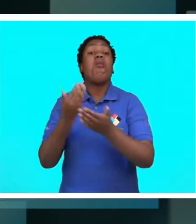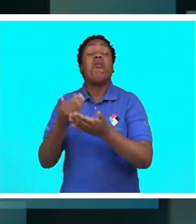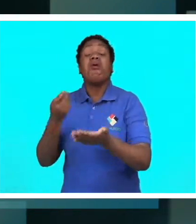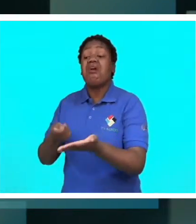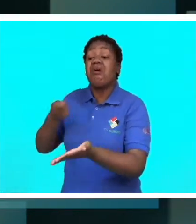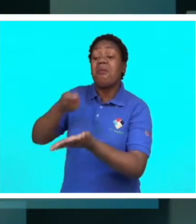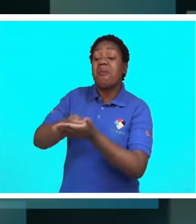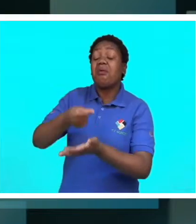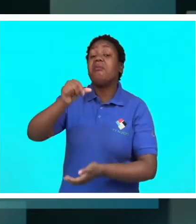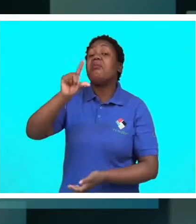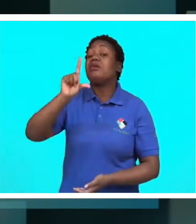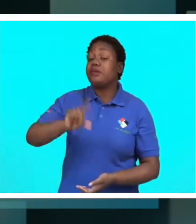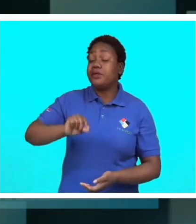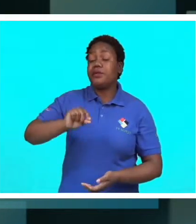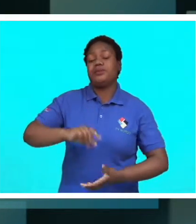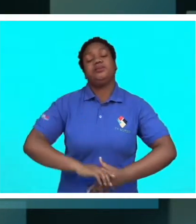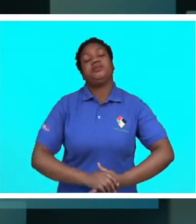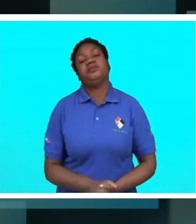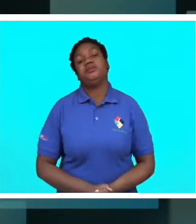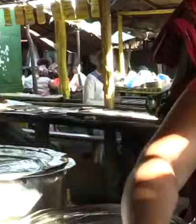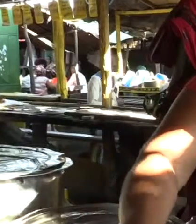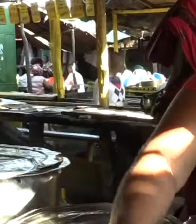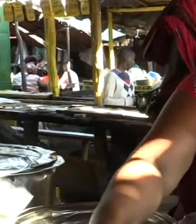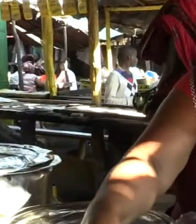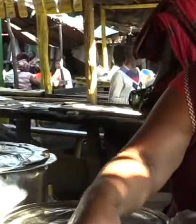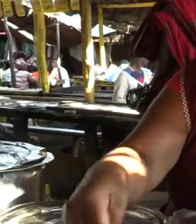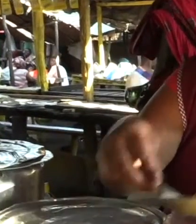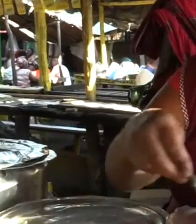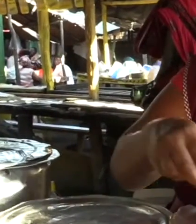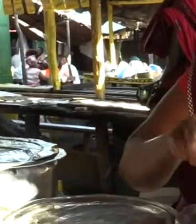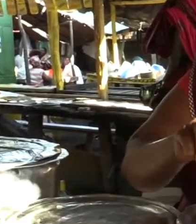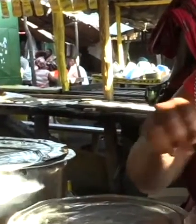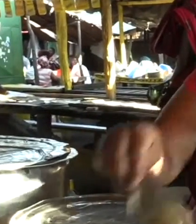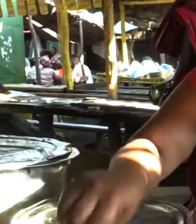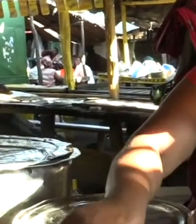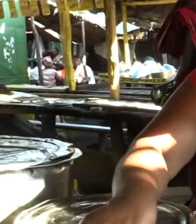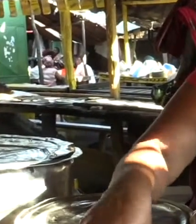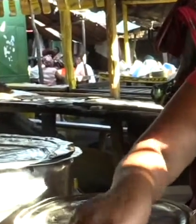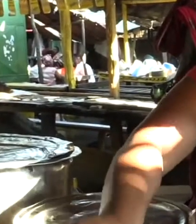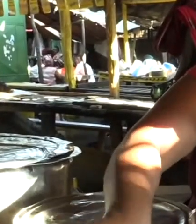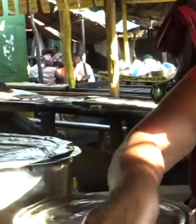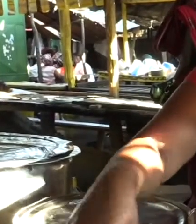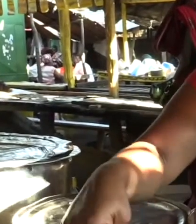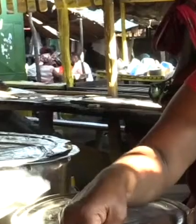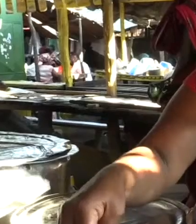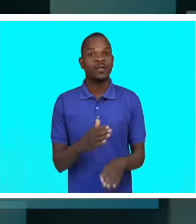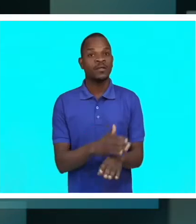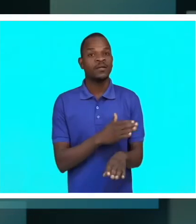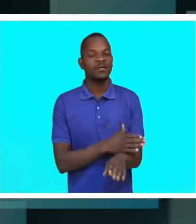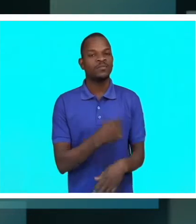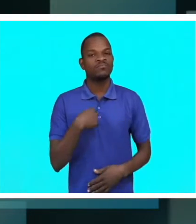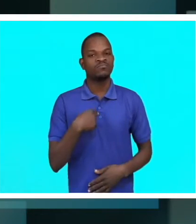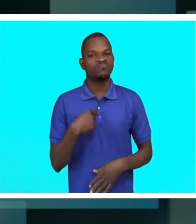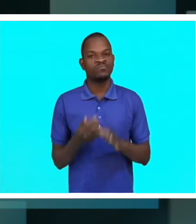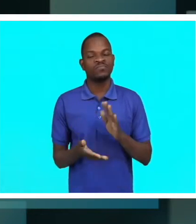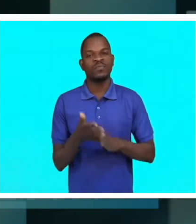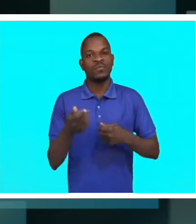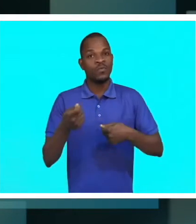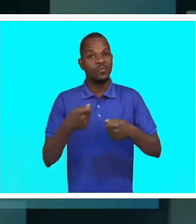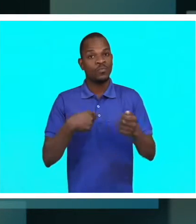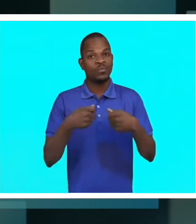os comerciantes chegam a ter 50 clientes por dia. O baixo preço praticado pode ser o motivo. Eu